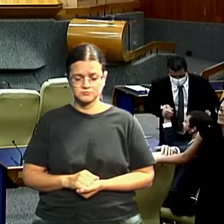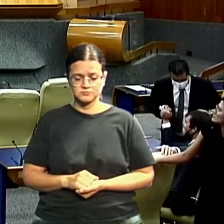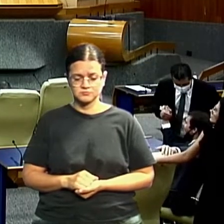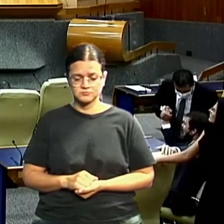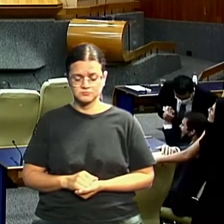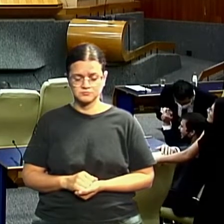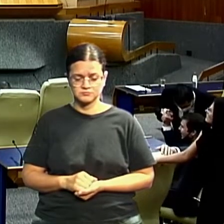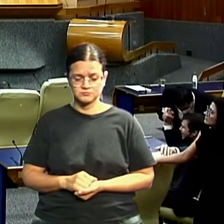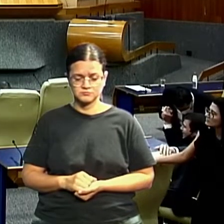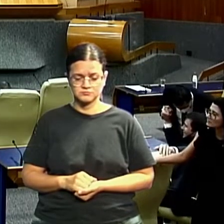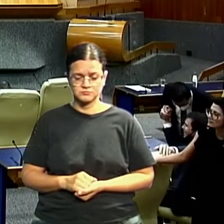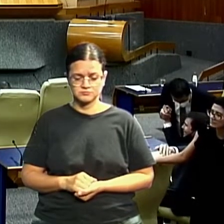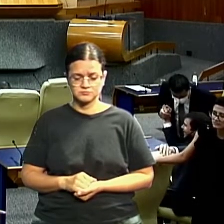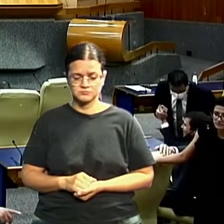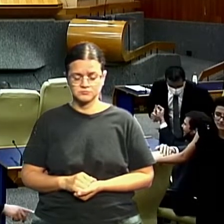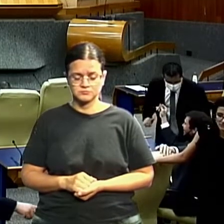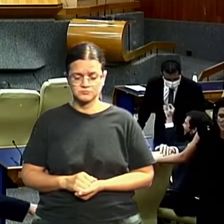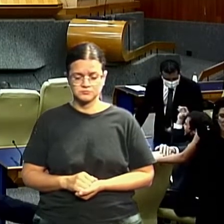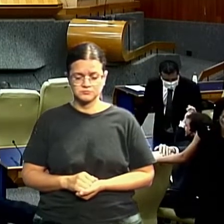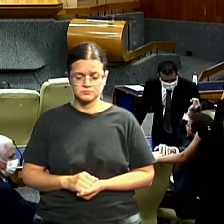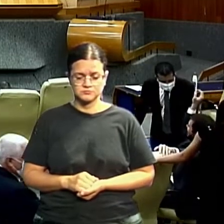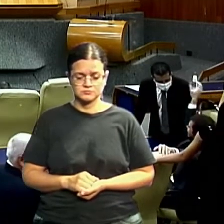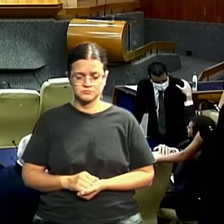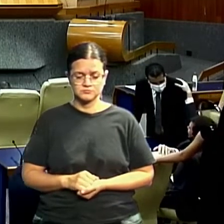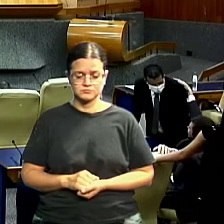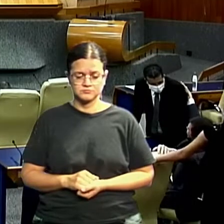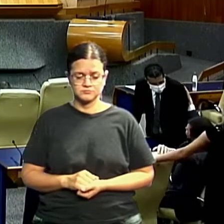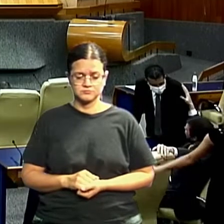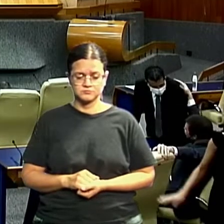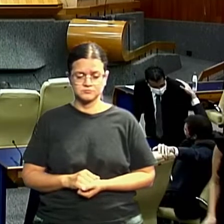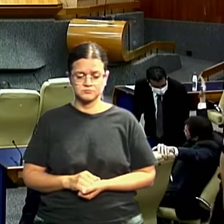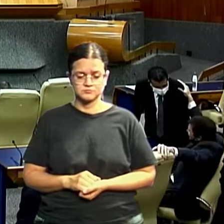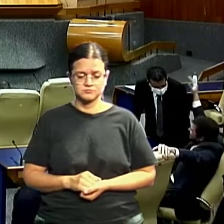está listado. Obrigada, tá? Mande-se do voto. 14,